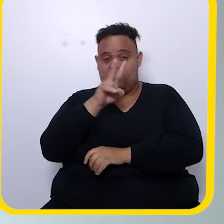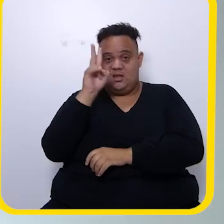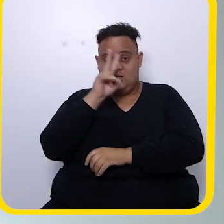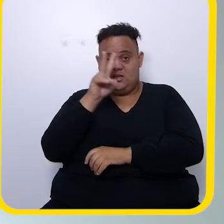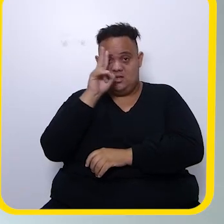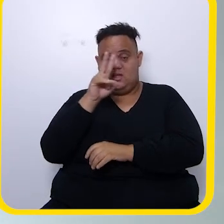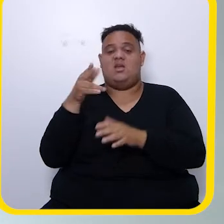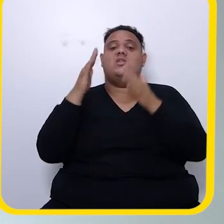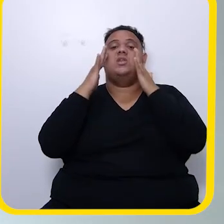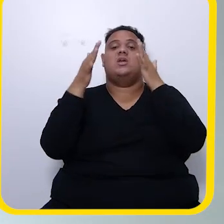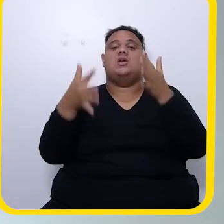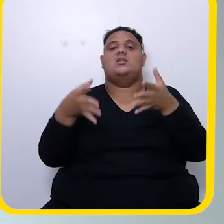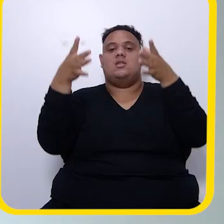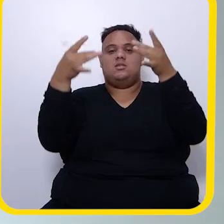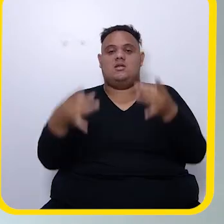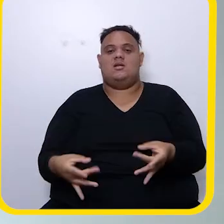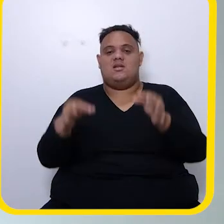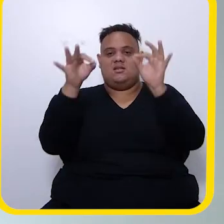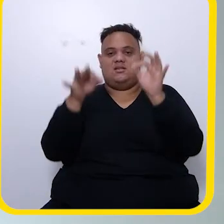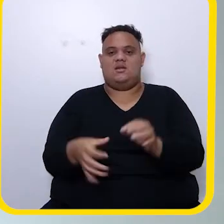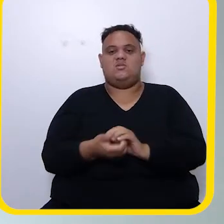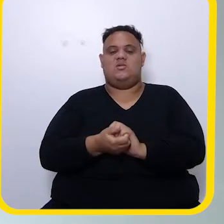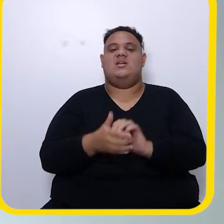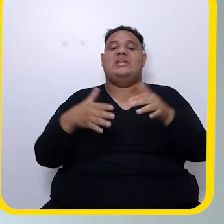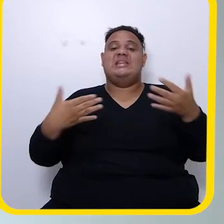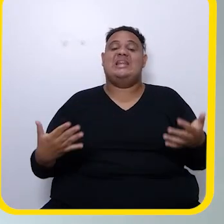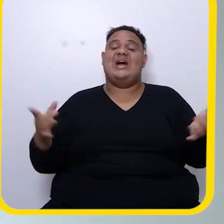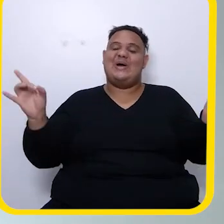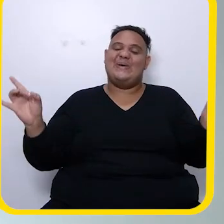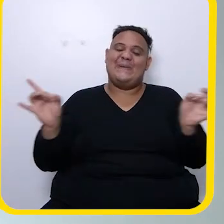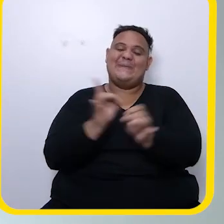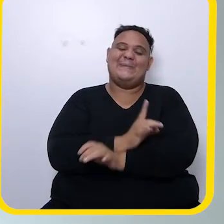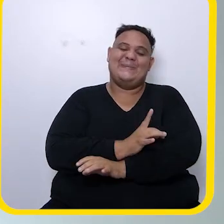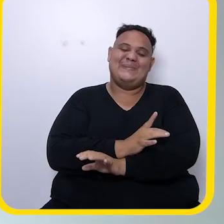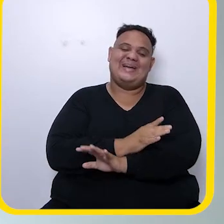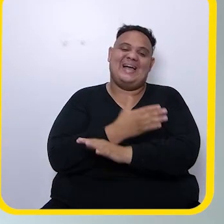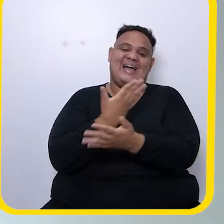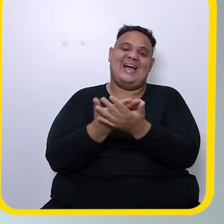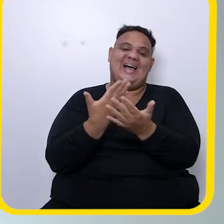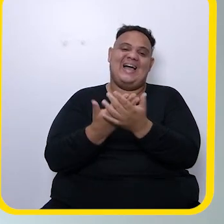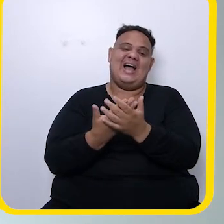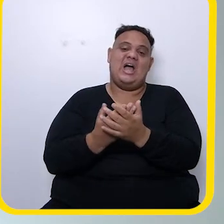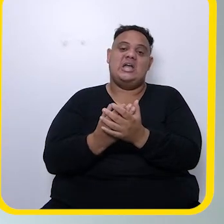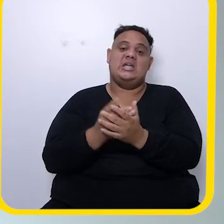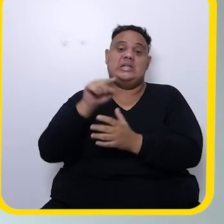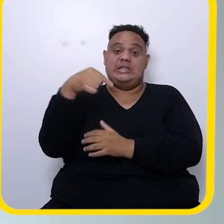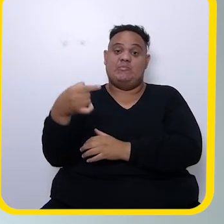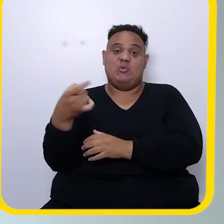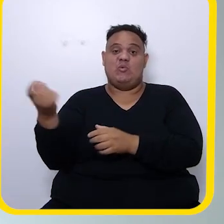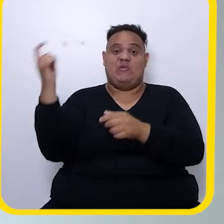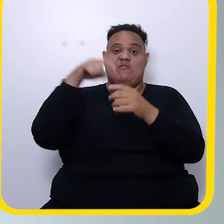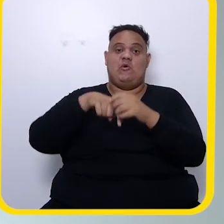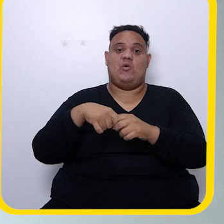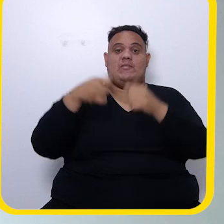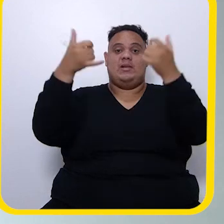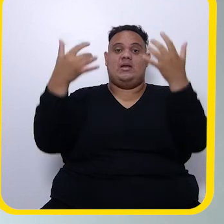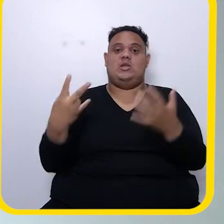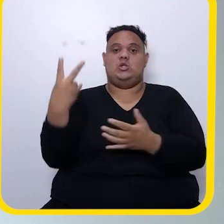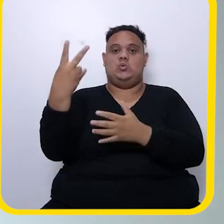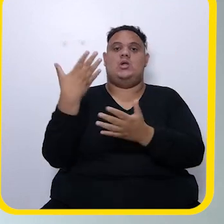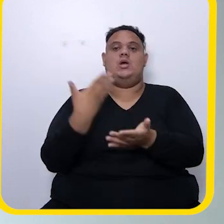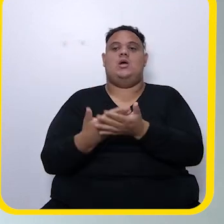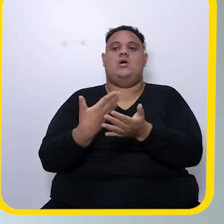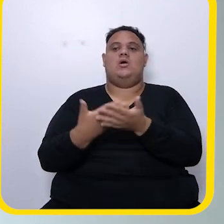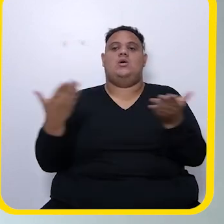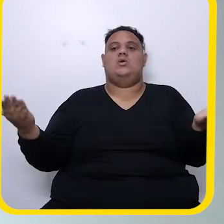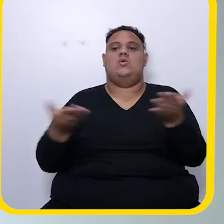a esses detalhes, tá bom? Então, a gente vai ficando nesse bloco por aqui. Na volta, a gente vai fazer a segunda parte da nossa